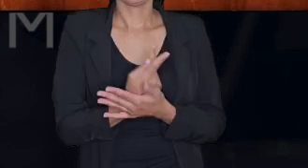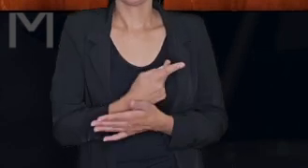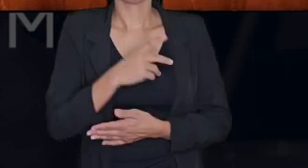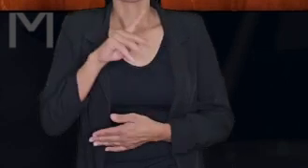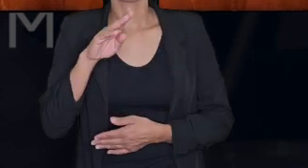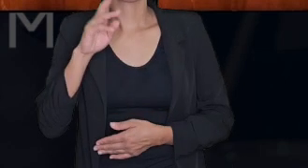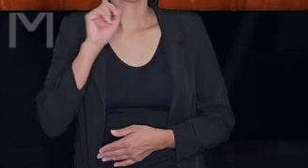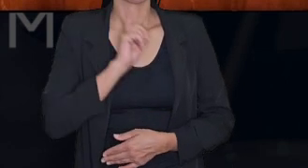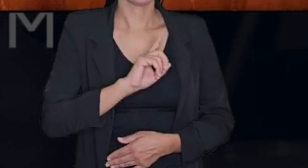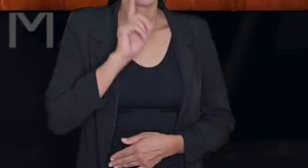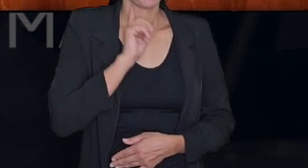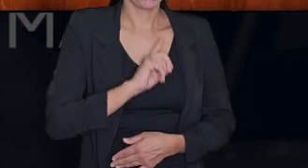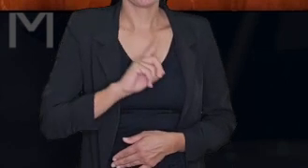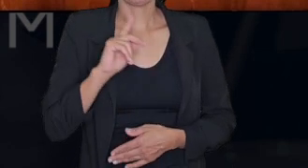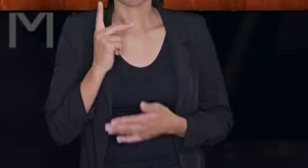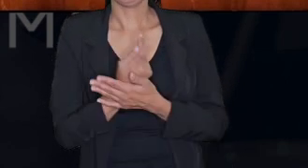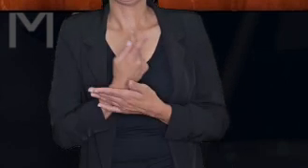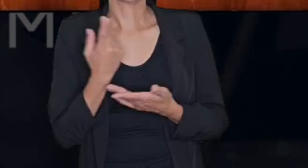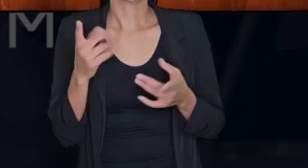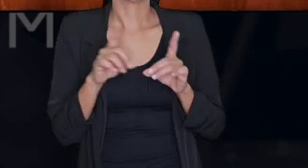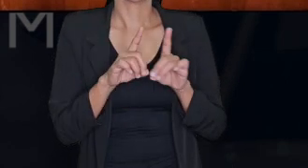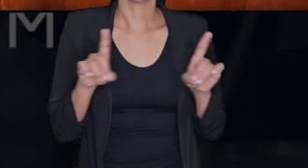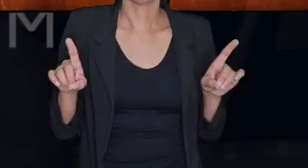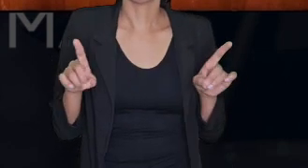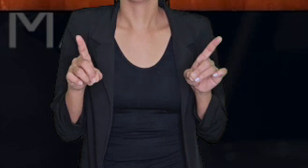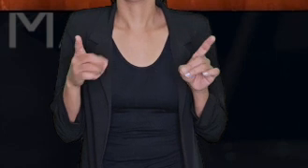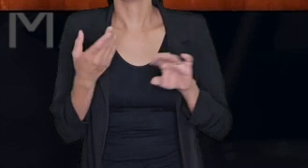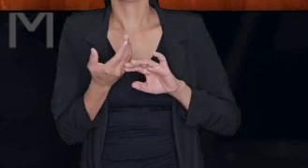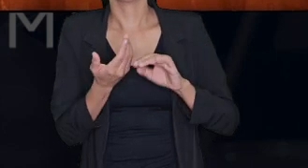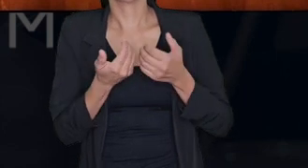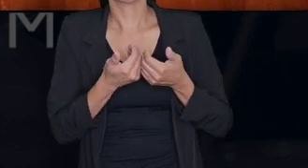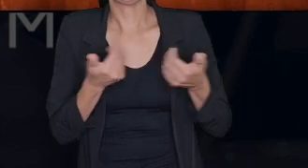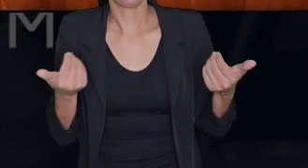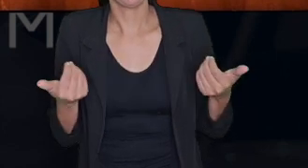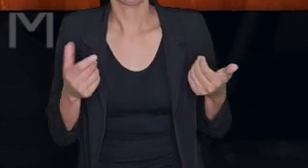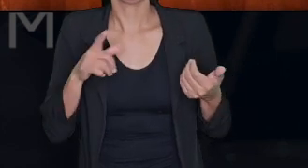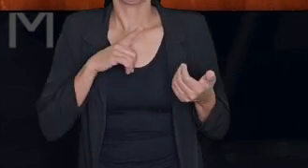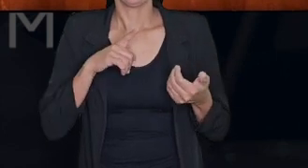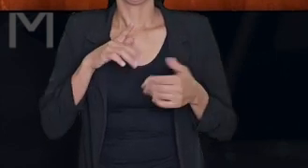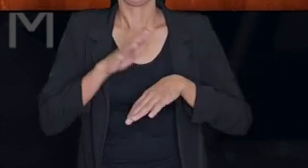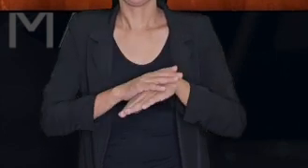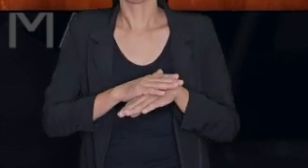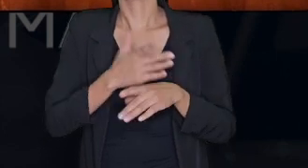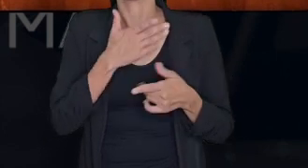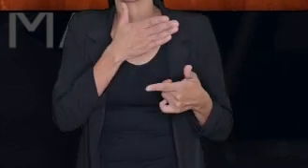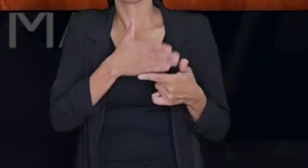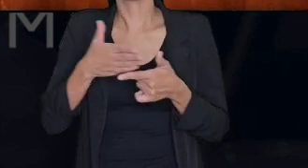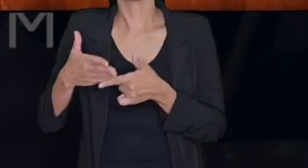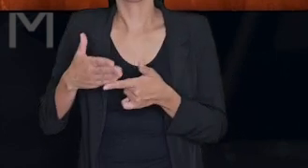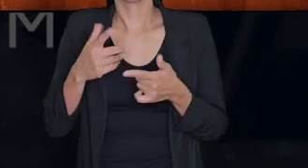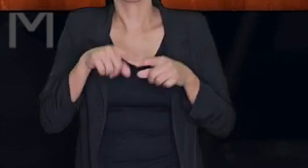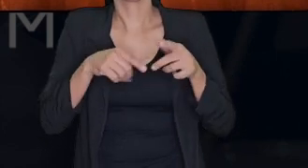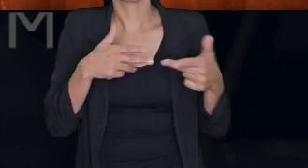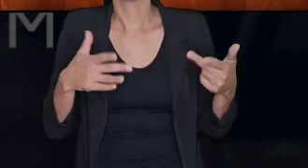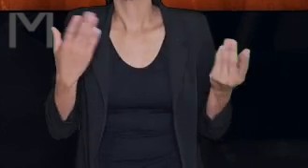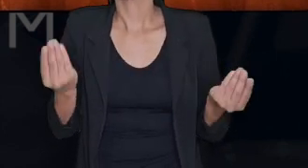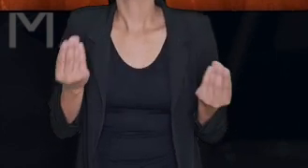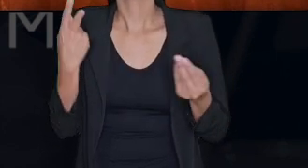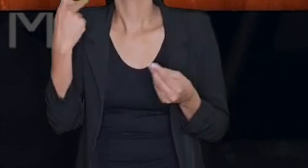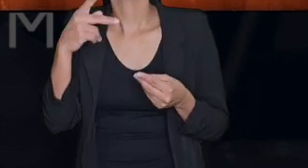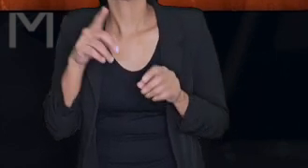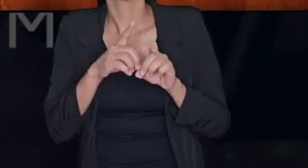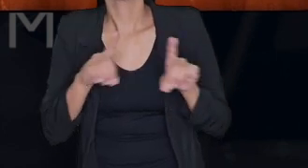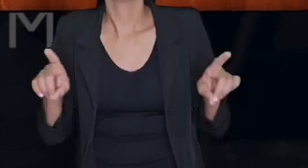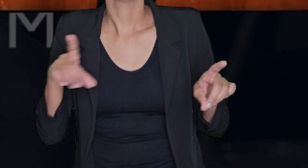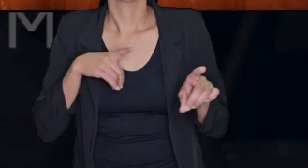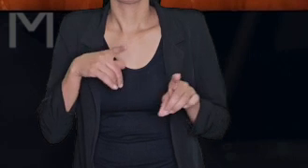lá no DF. Isso aqui é um precedente de Minas Gerais, por óbvio, acontece muito em divórcio, separação, né? Na partilha de bens. Qual